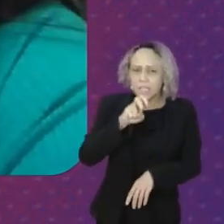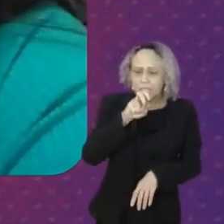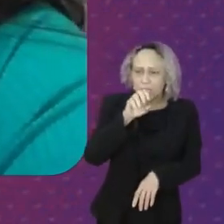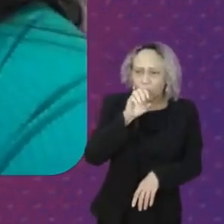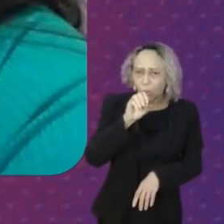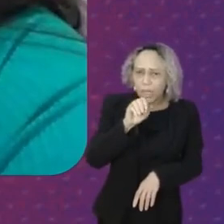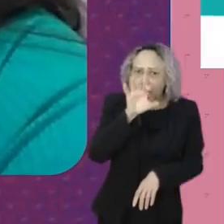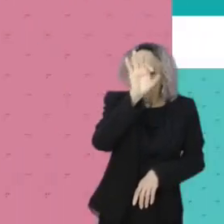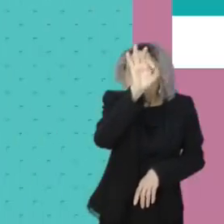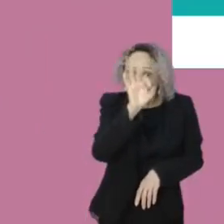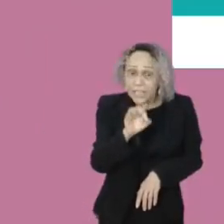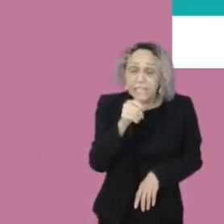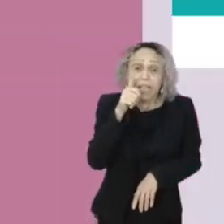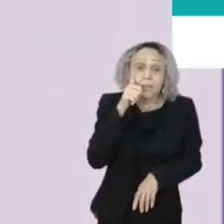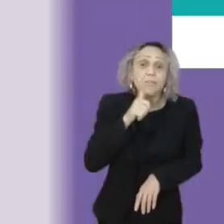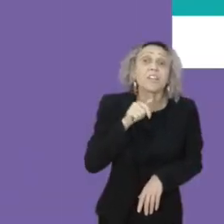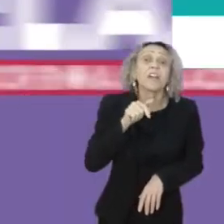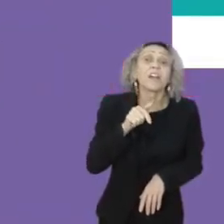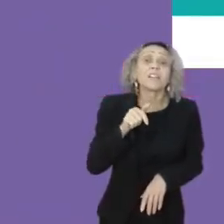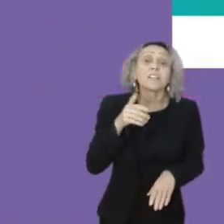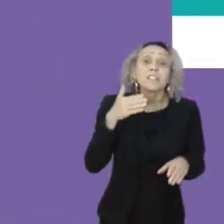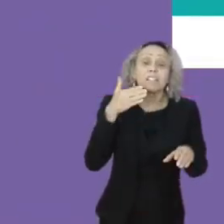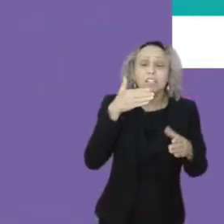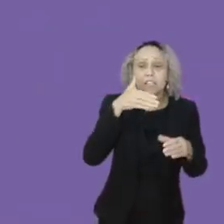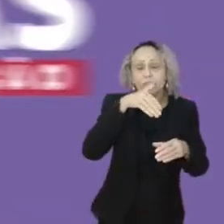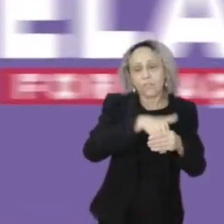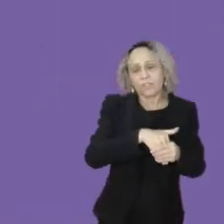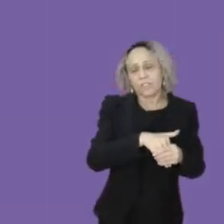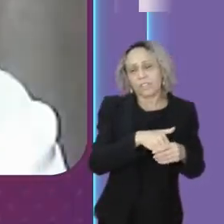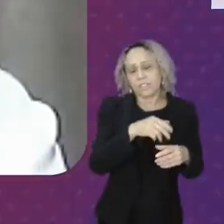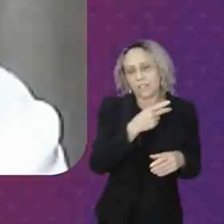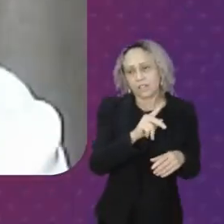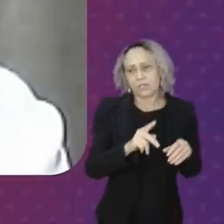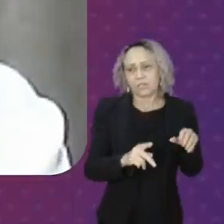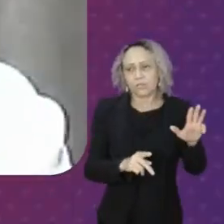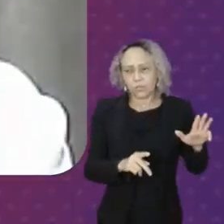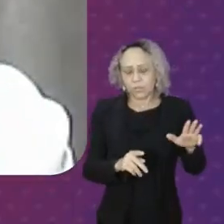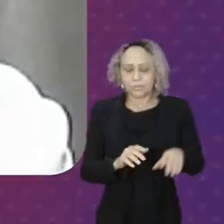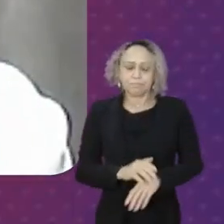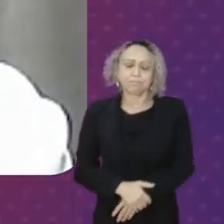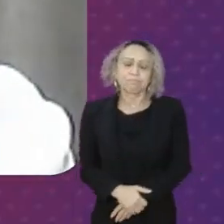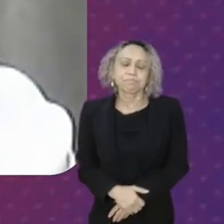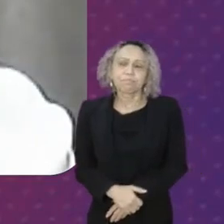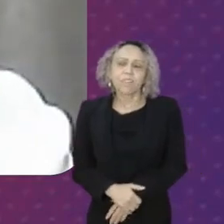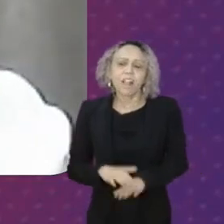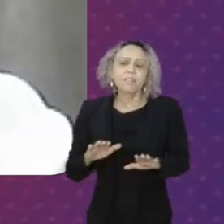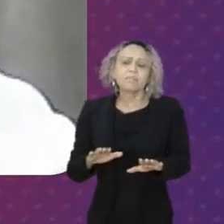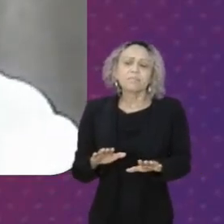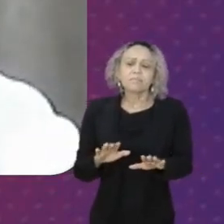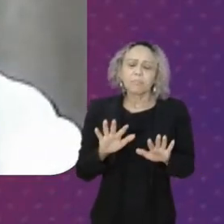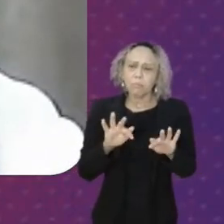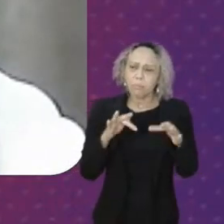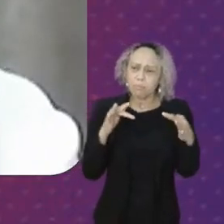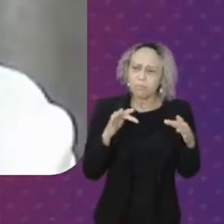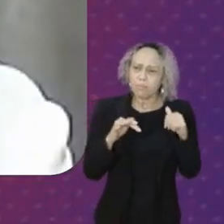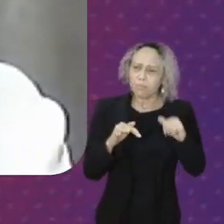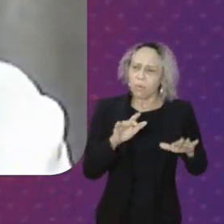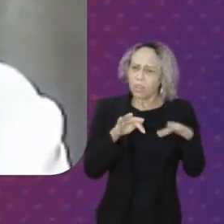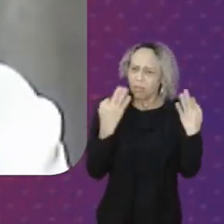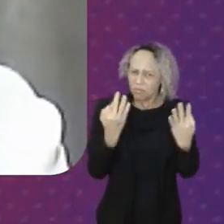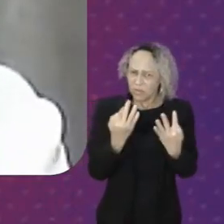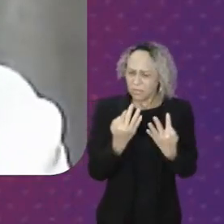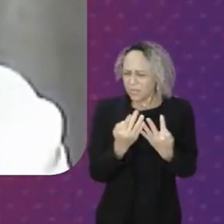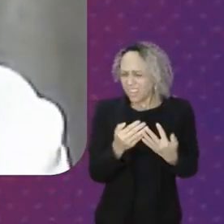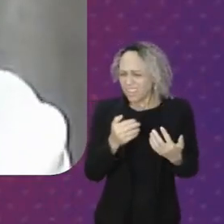deram a vitória ao presidente Lula, né? Falar sobre Bolsa Família, talvez as pessoas achem que nem precisa, porque todo